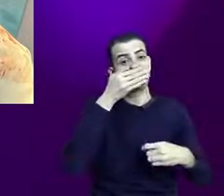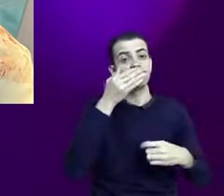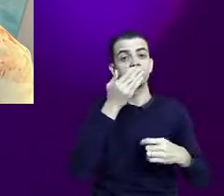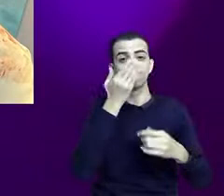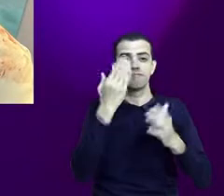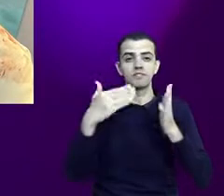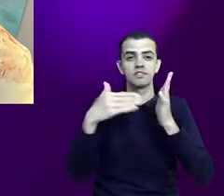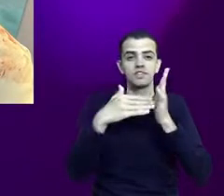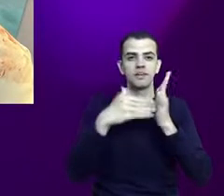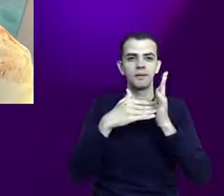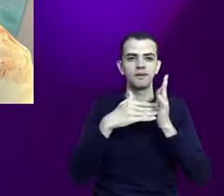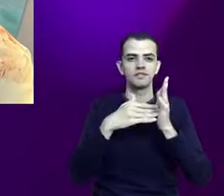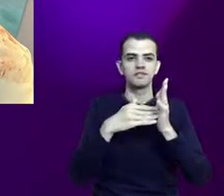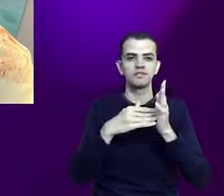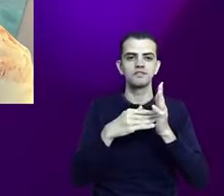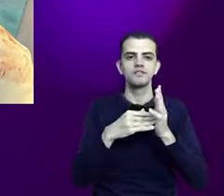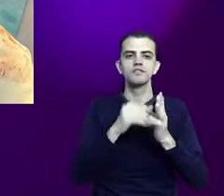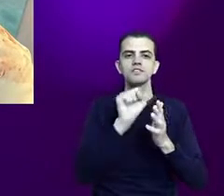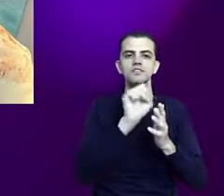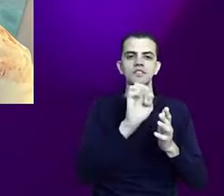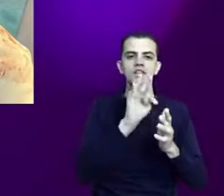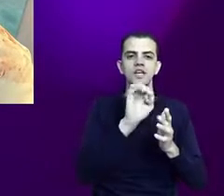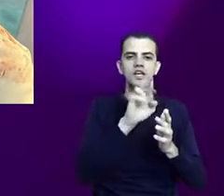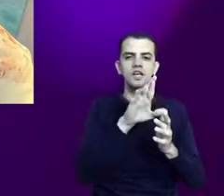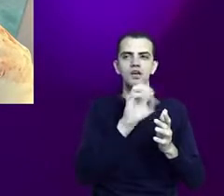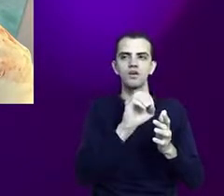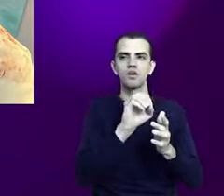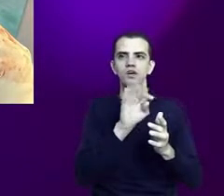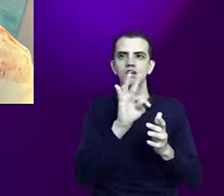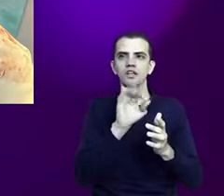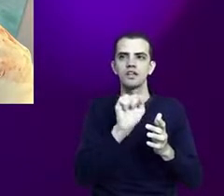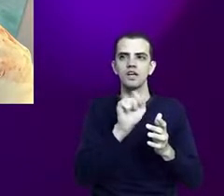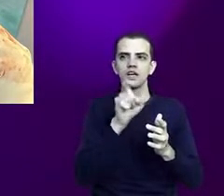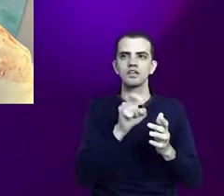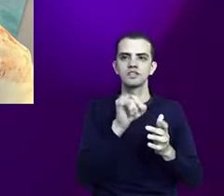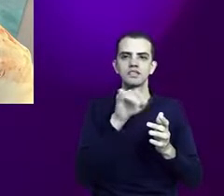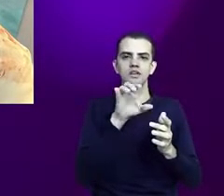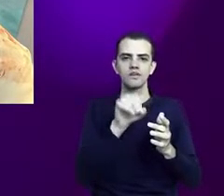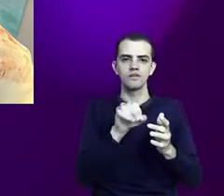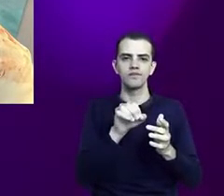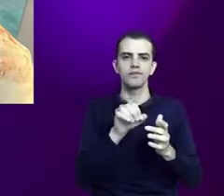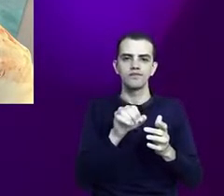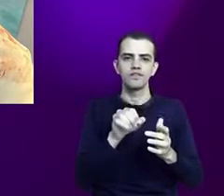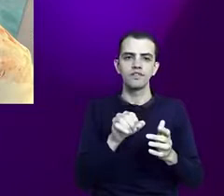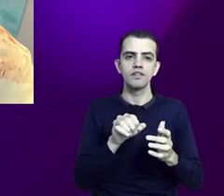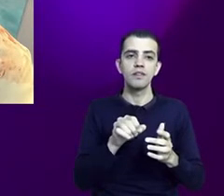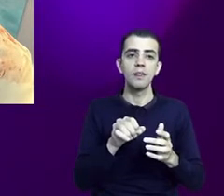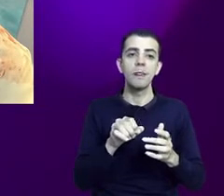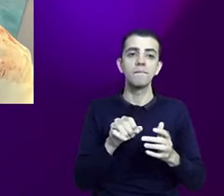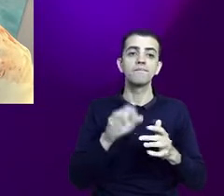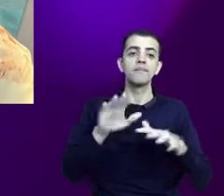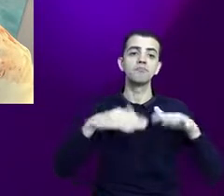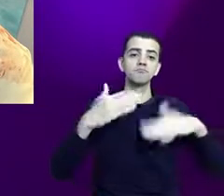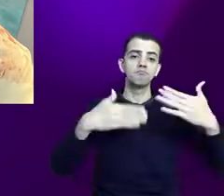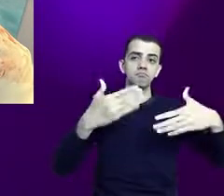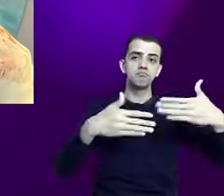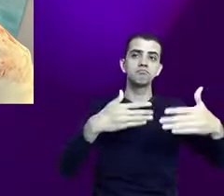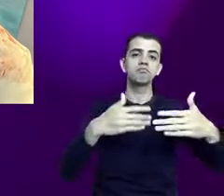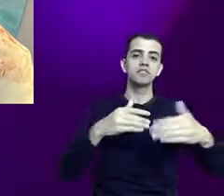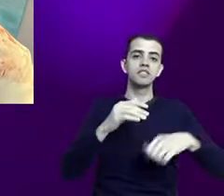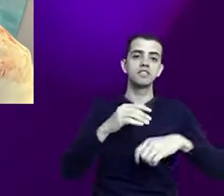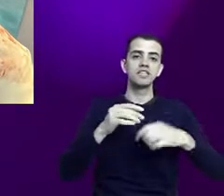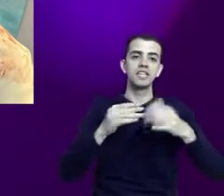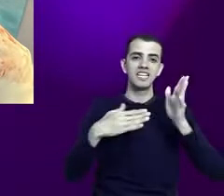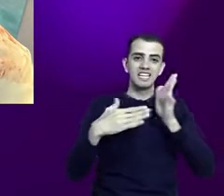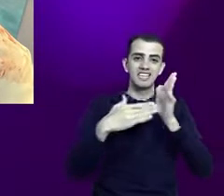limite estereotáxico, que se você começa com uma fresa menor, você tem maior limite. Mas a